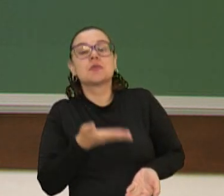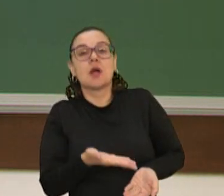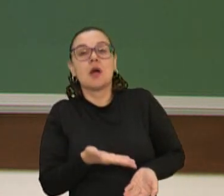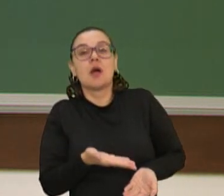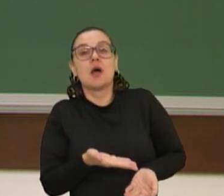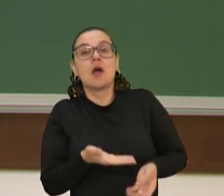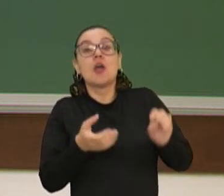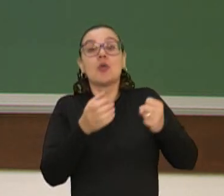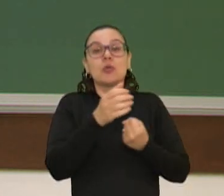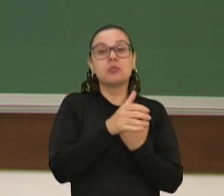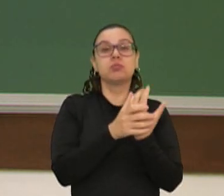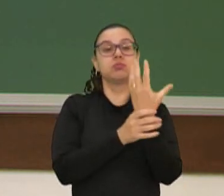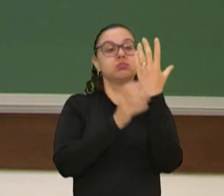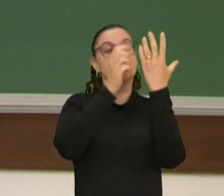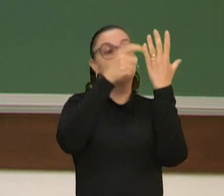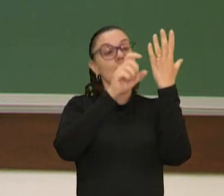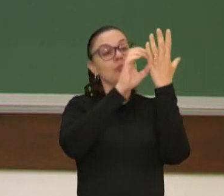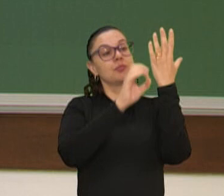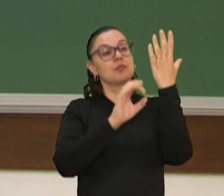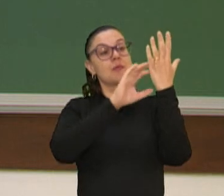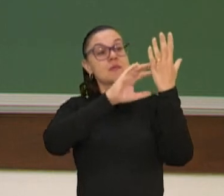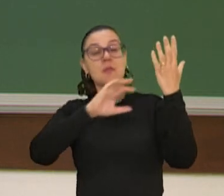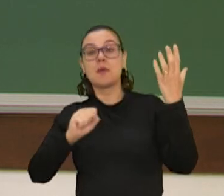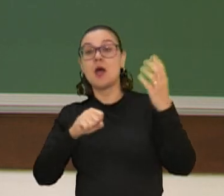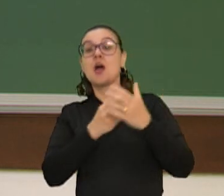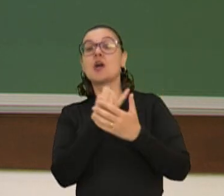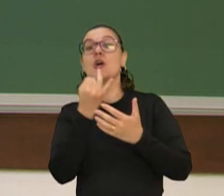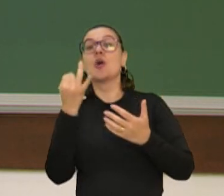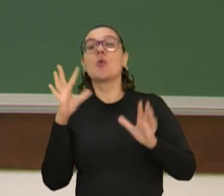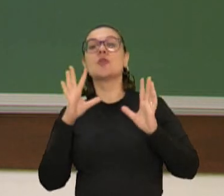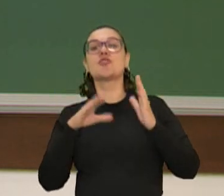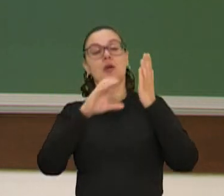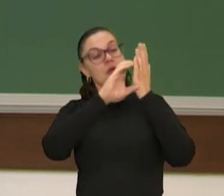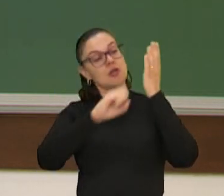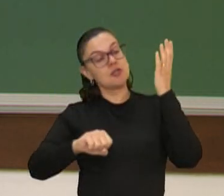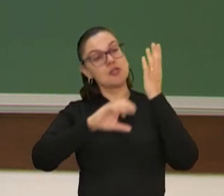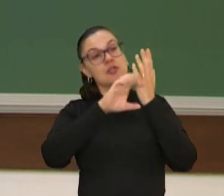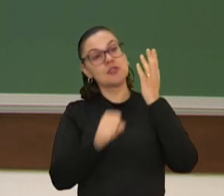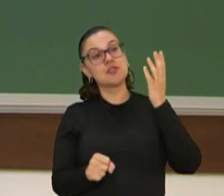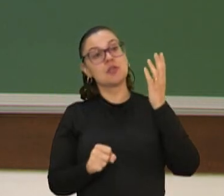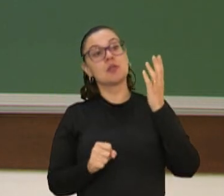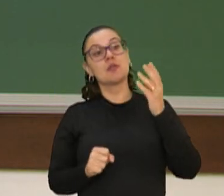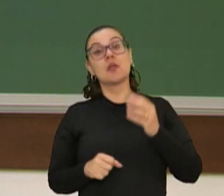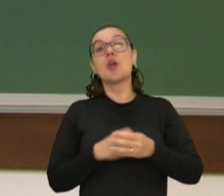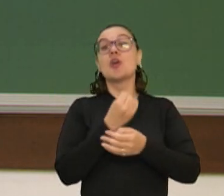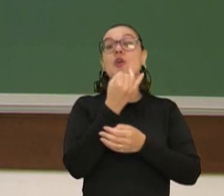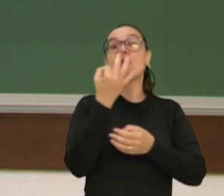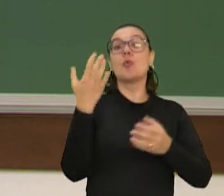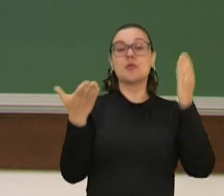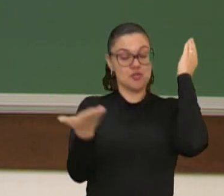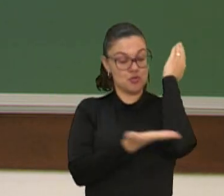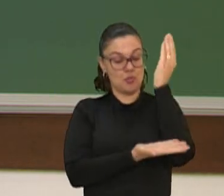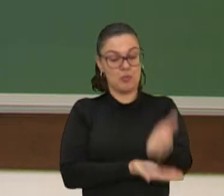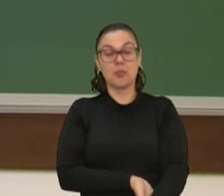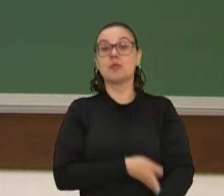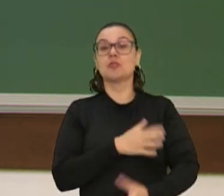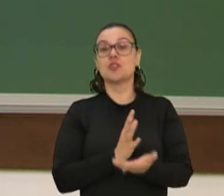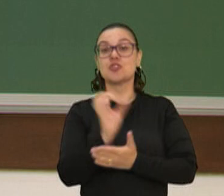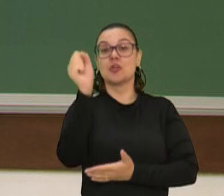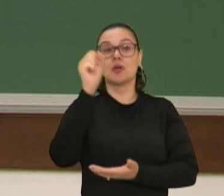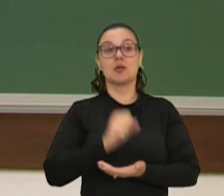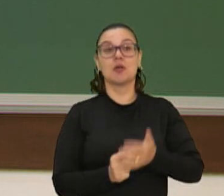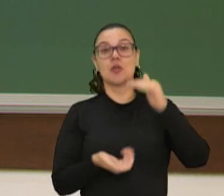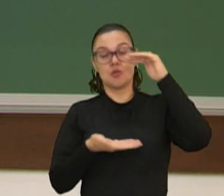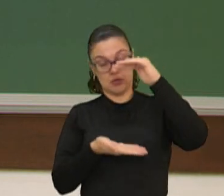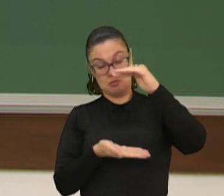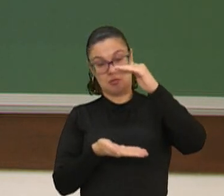aquilo vai frutificar para você poder tirar um açaí? Quantas vezes você tira o açaí, que é um fruto, e quantas vezes você tira o palmito que você tem que cortar a árvore e consumir